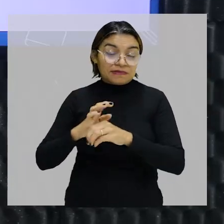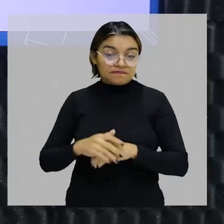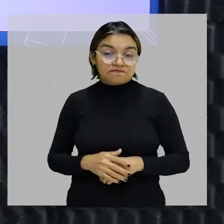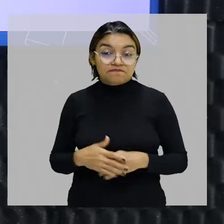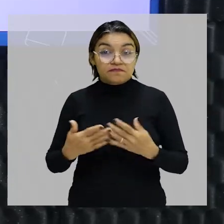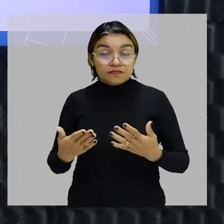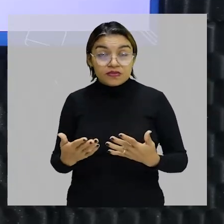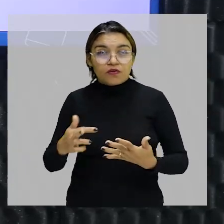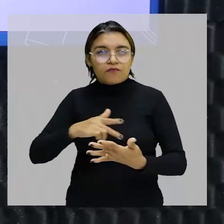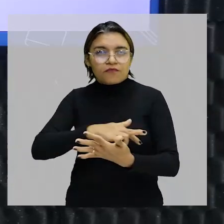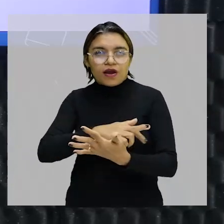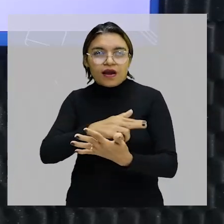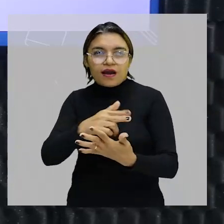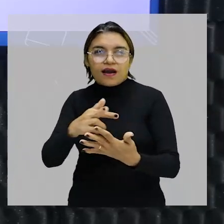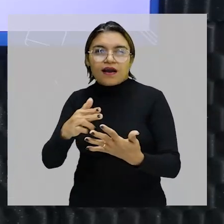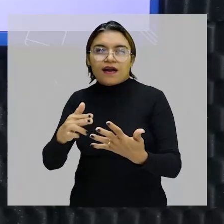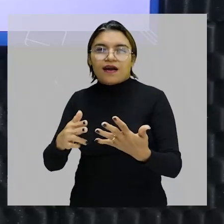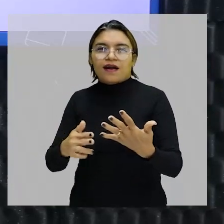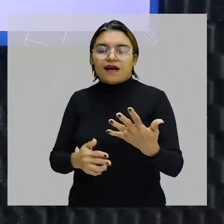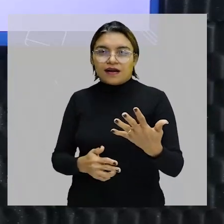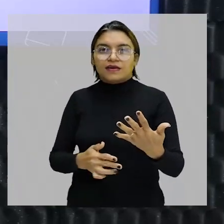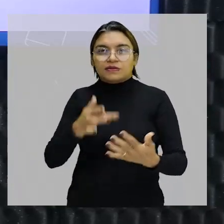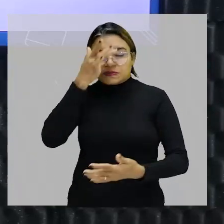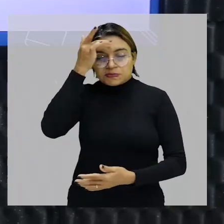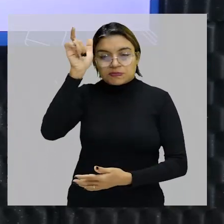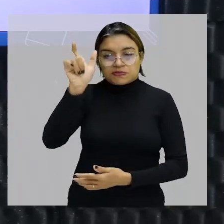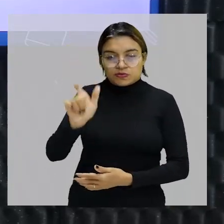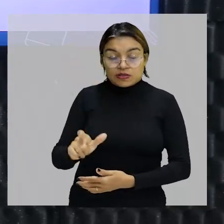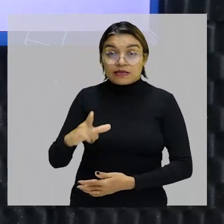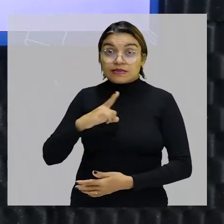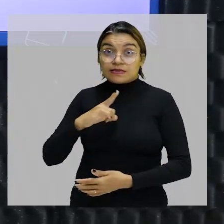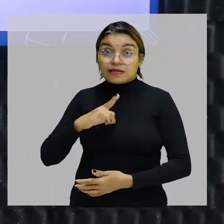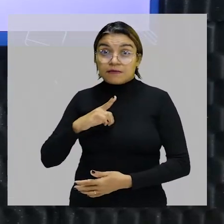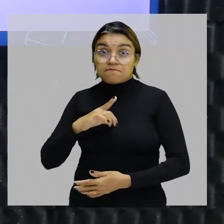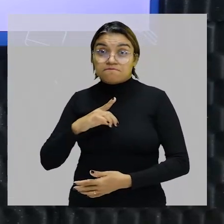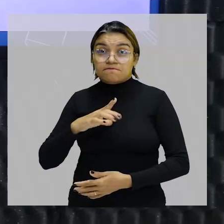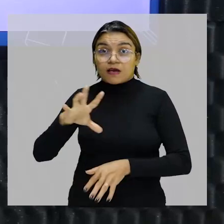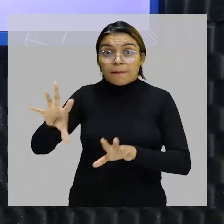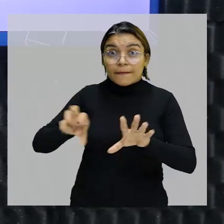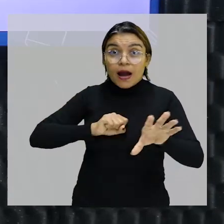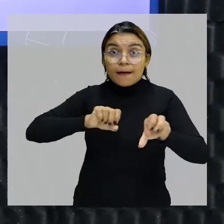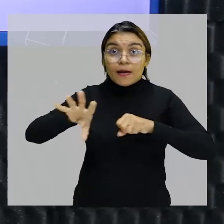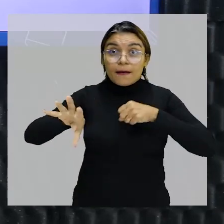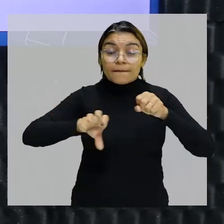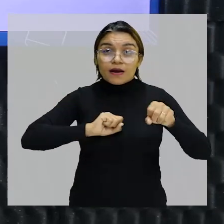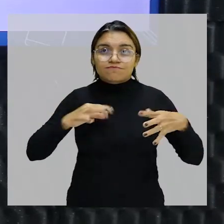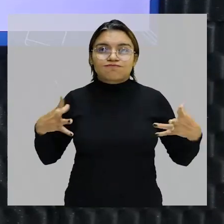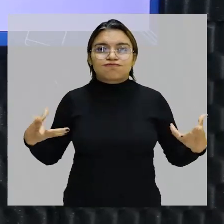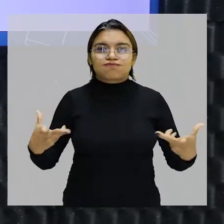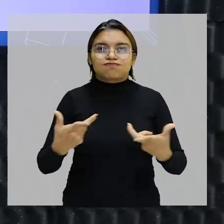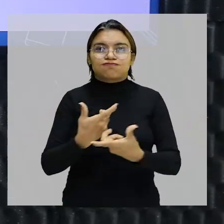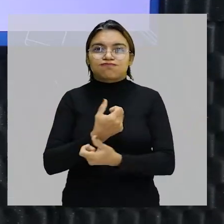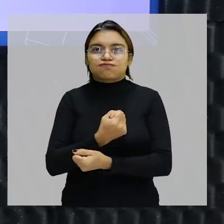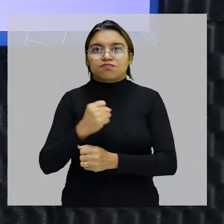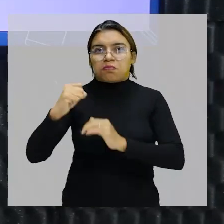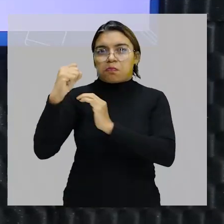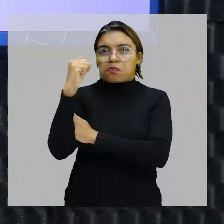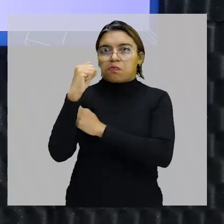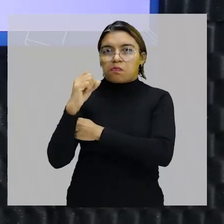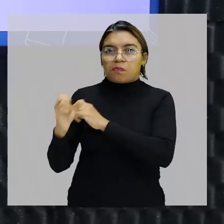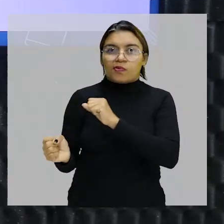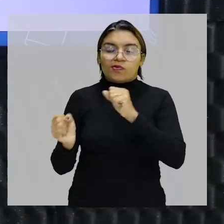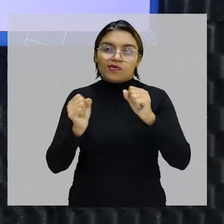esses personagens, eles adquiriram esses poderes, essas habilidades, através de um